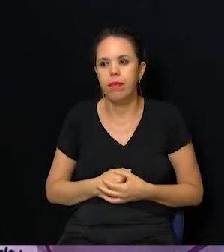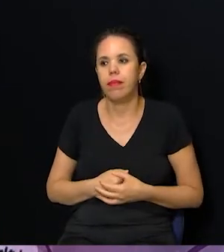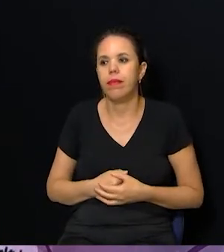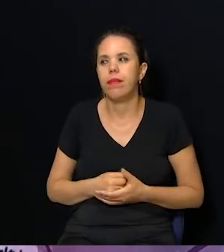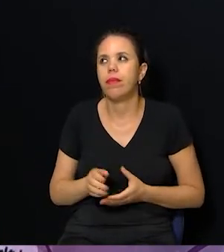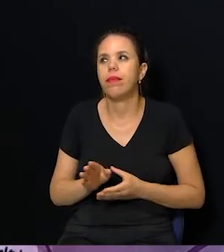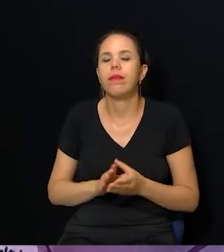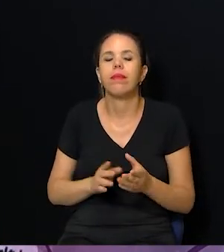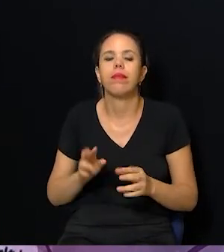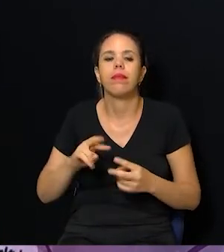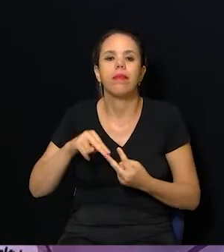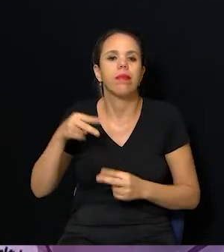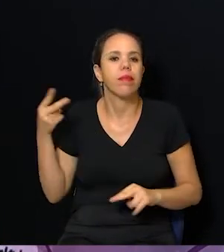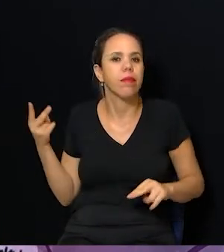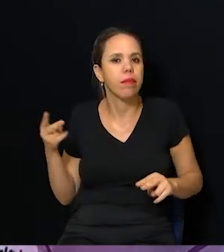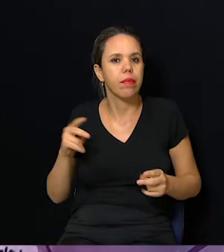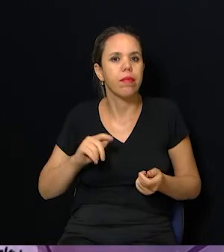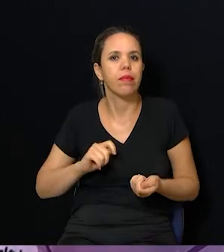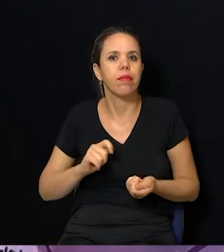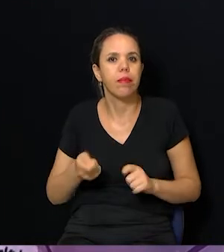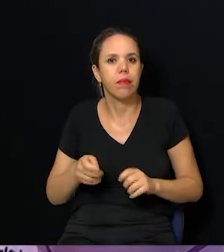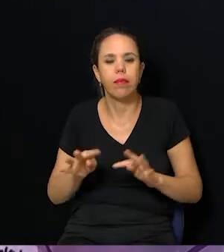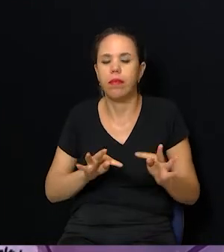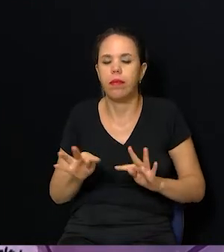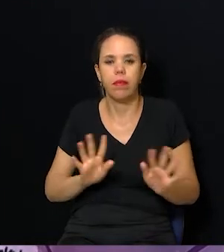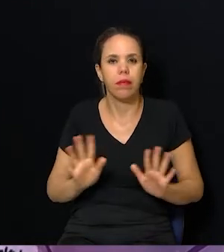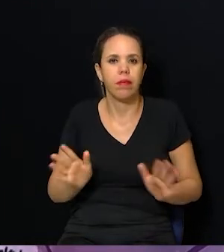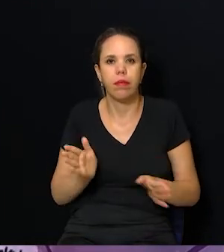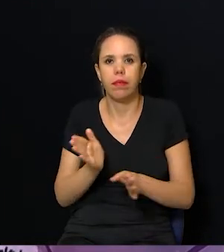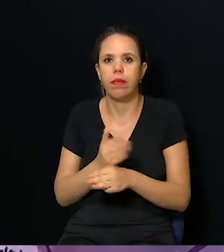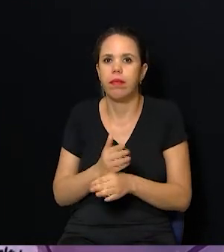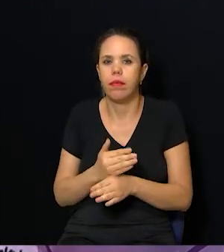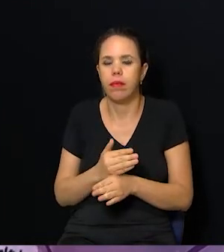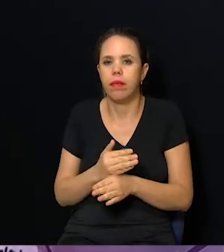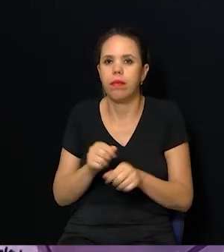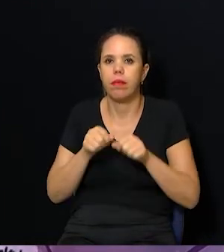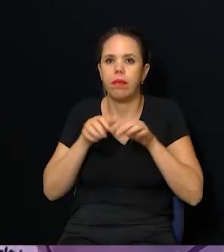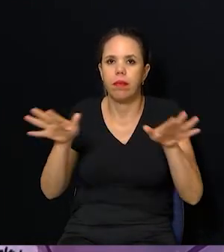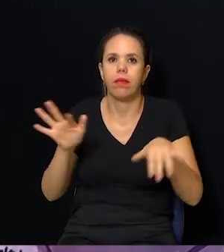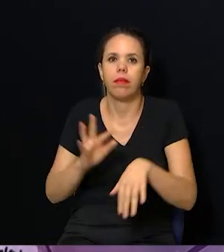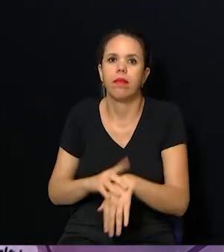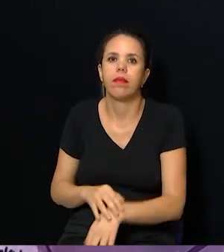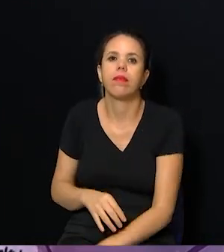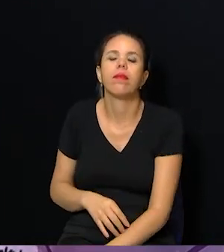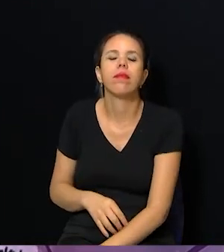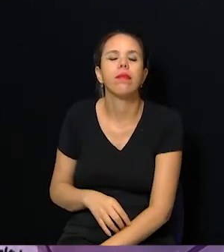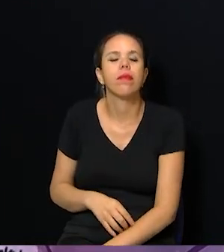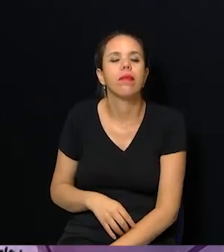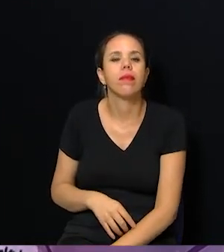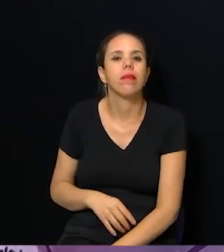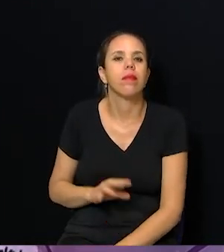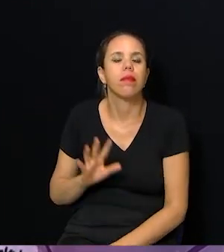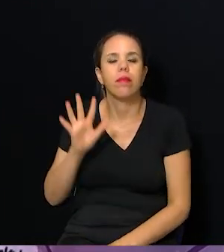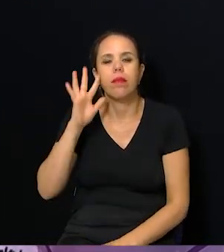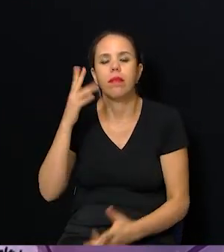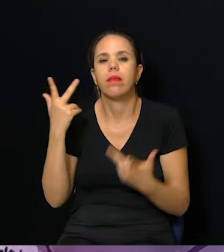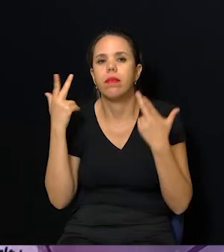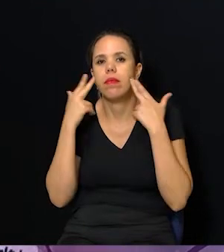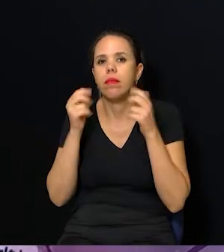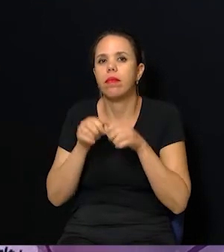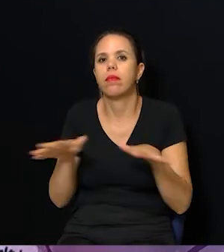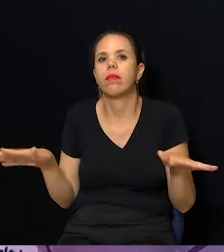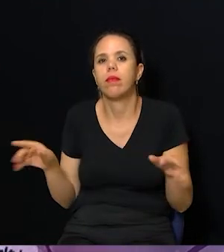o aconselhamento genético adequado, tá? Então elas acabam disseminando a doença mais frequentemente,